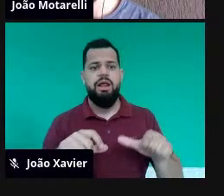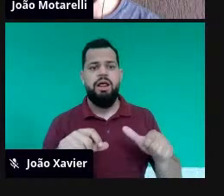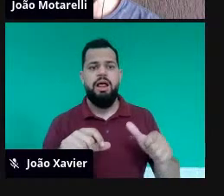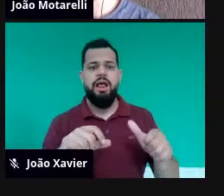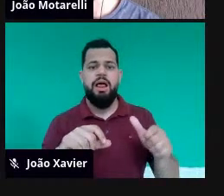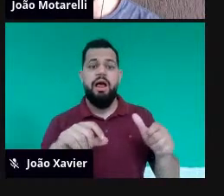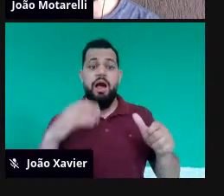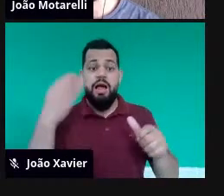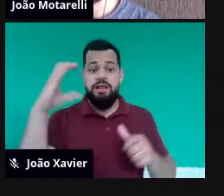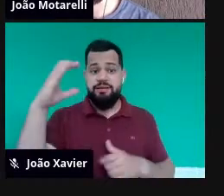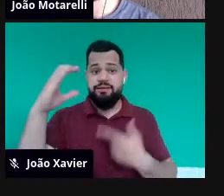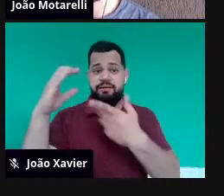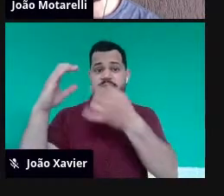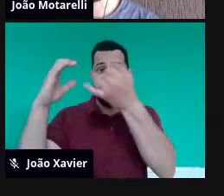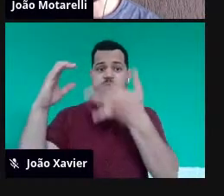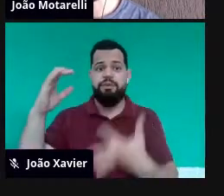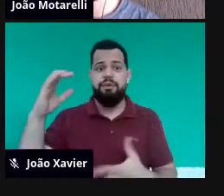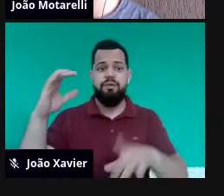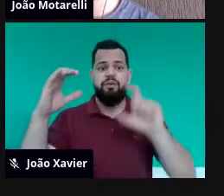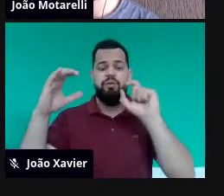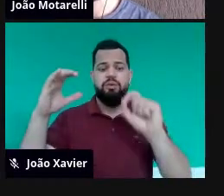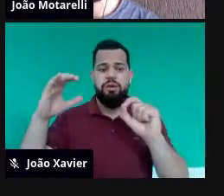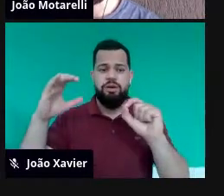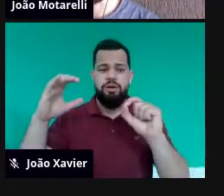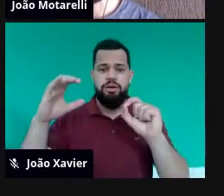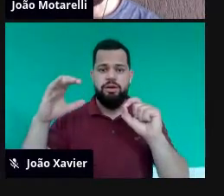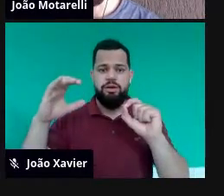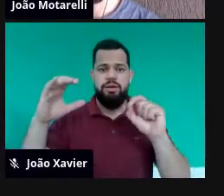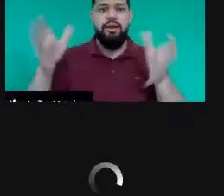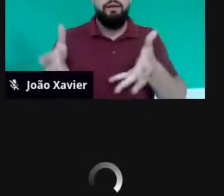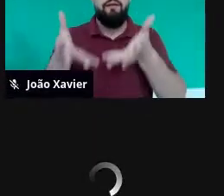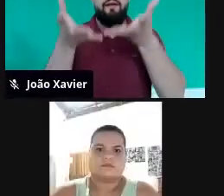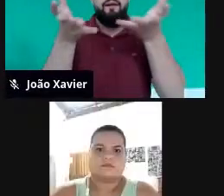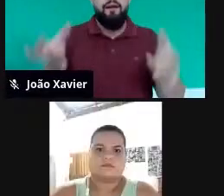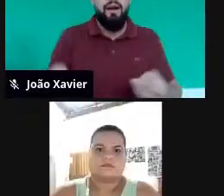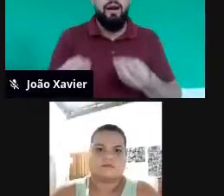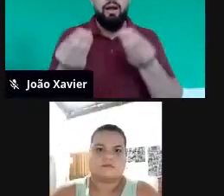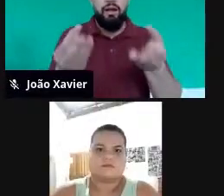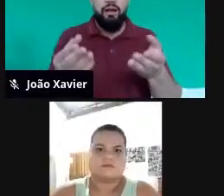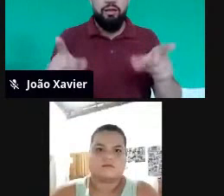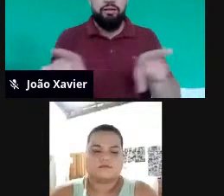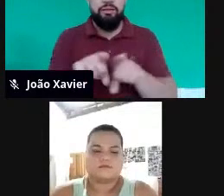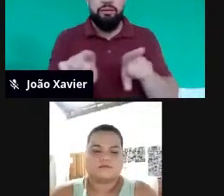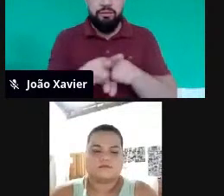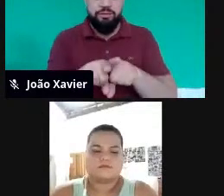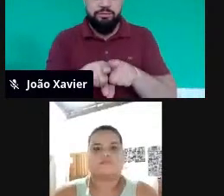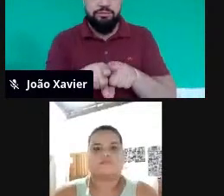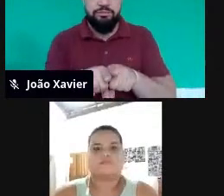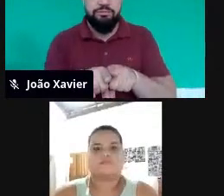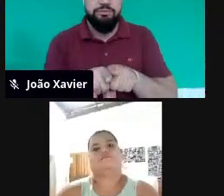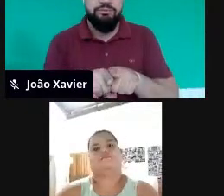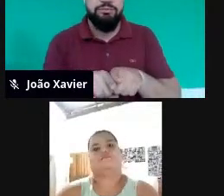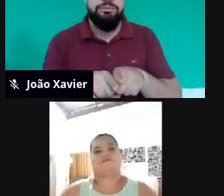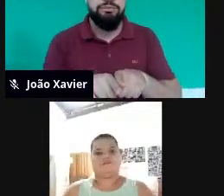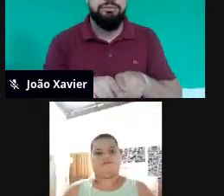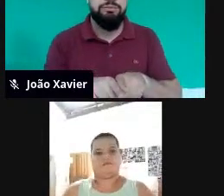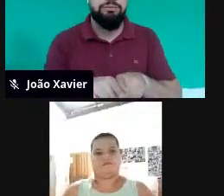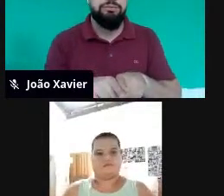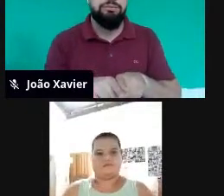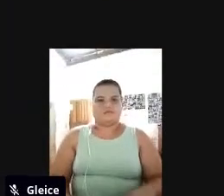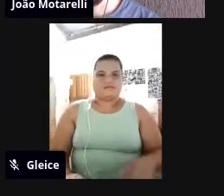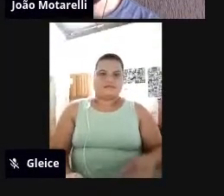gente que a restrição em calorias influencia esse sistema de recompensa. Nesse sistema